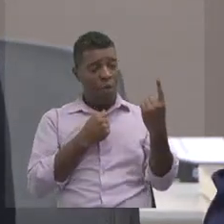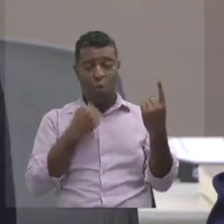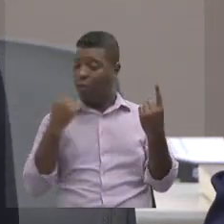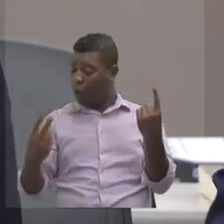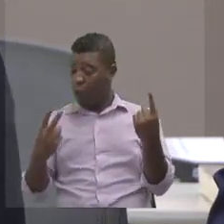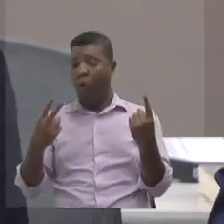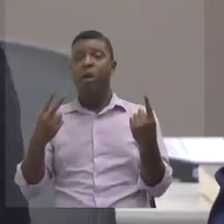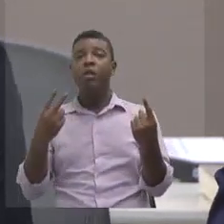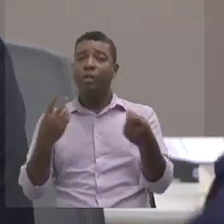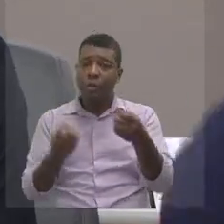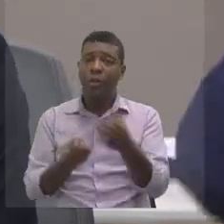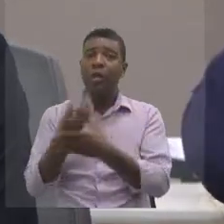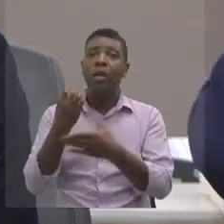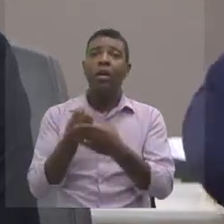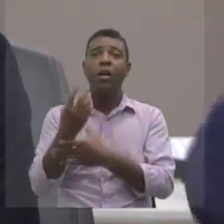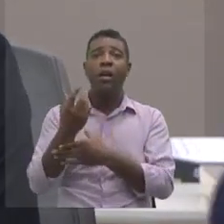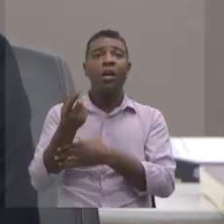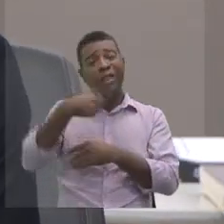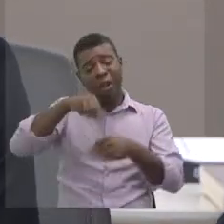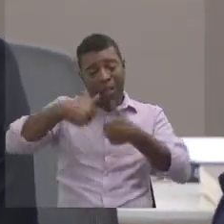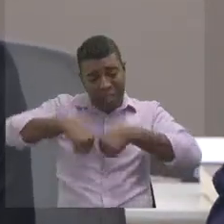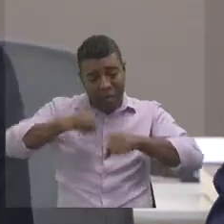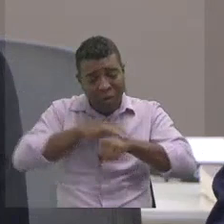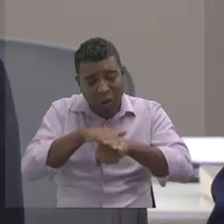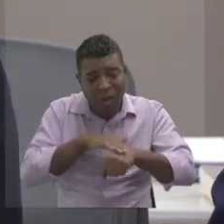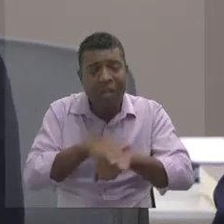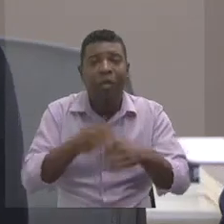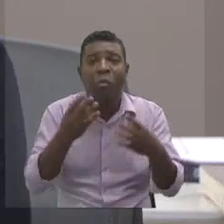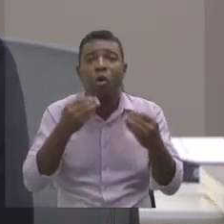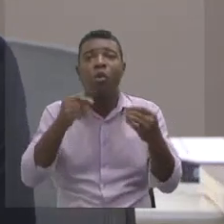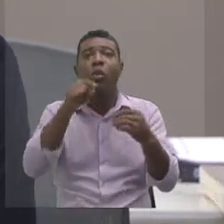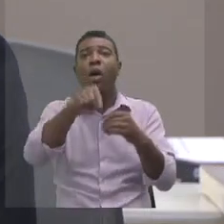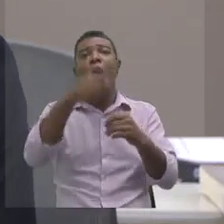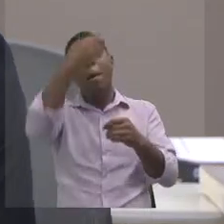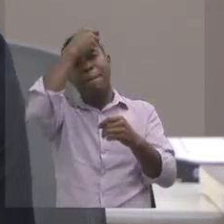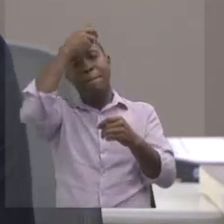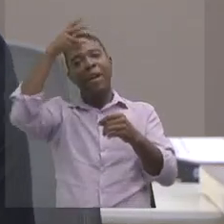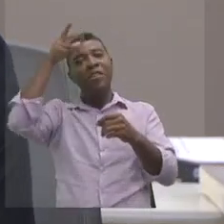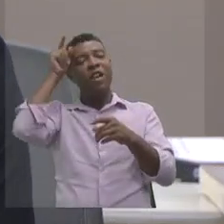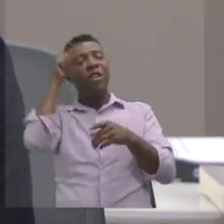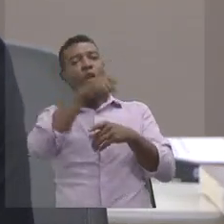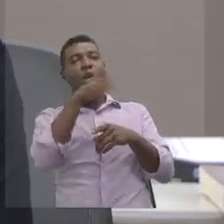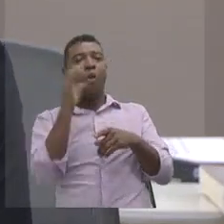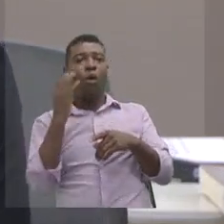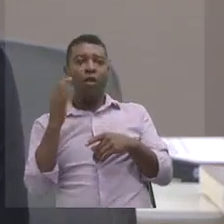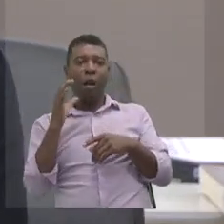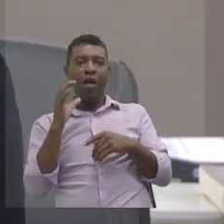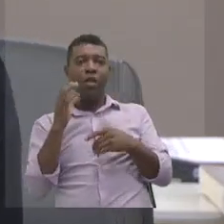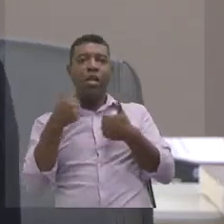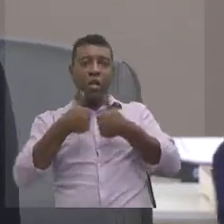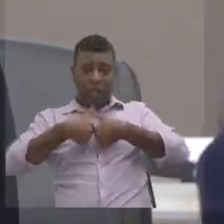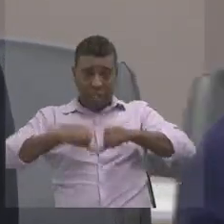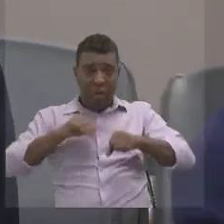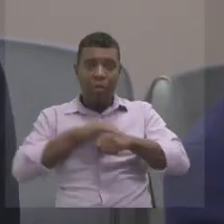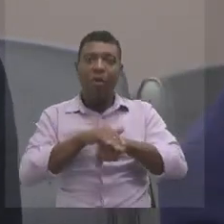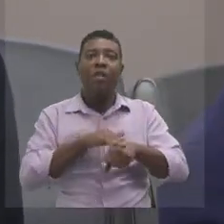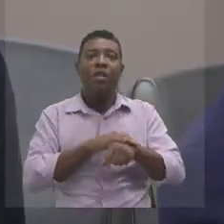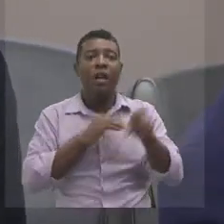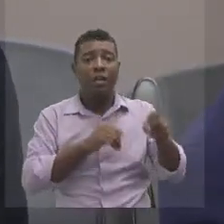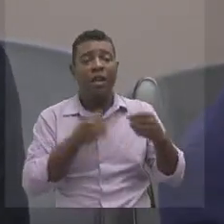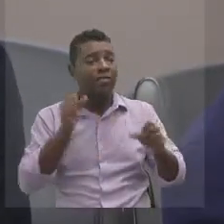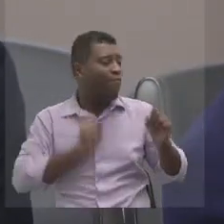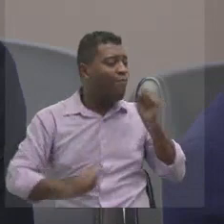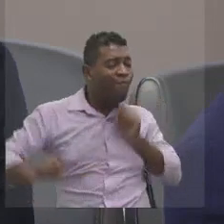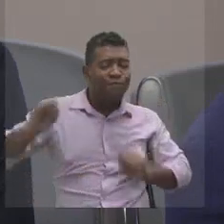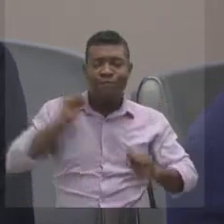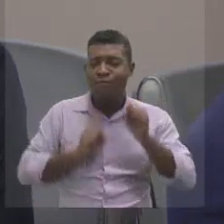esses investimentos Temos conversado muito com a Prefeitura de Contagem né é um é uma grande né uma grande Anseio